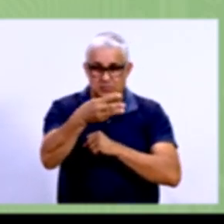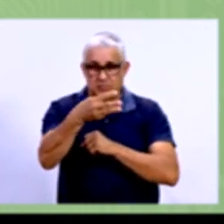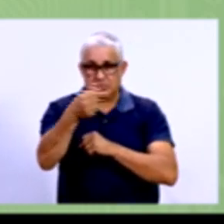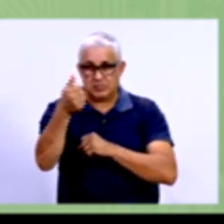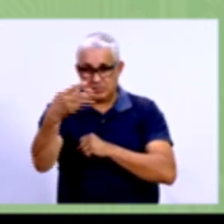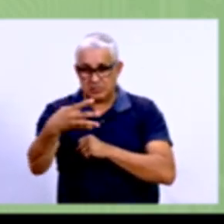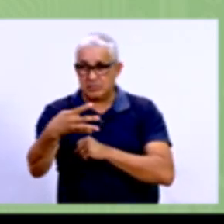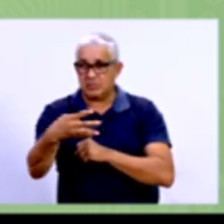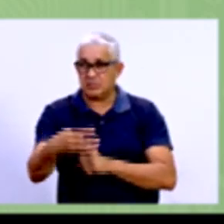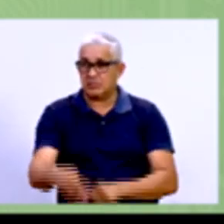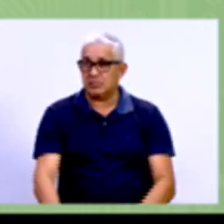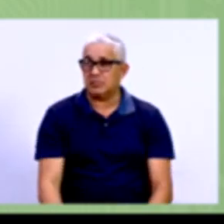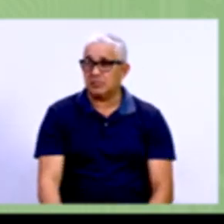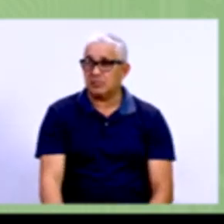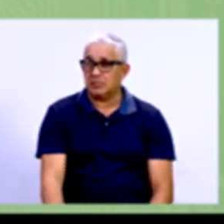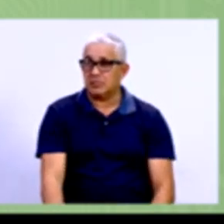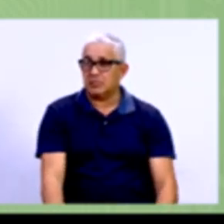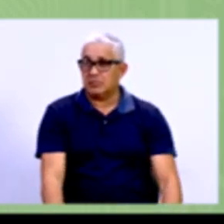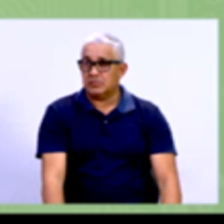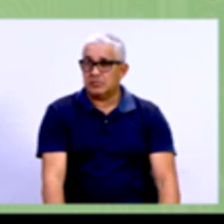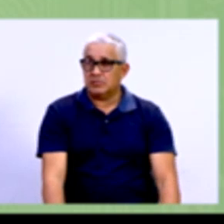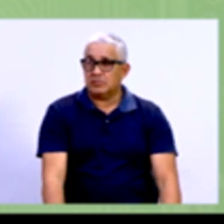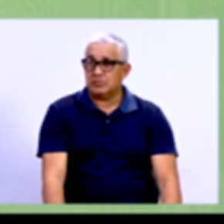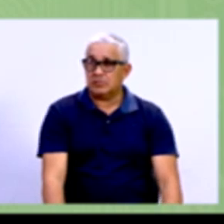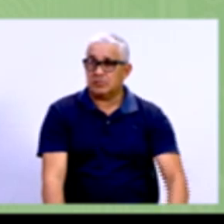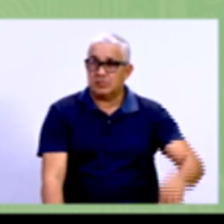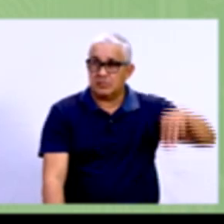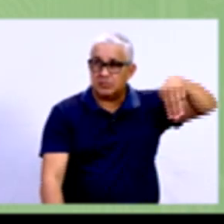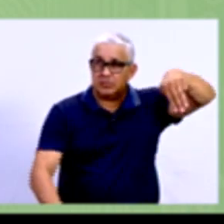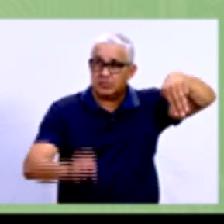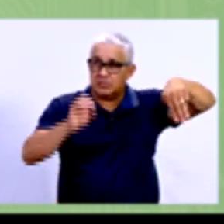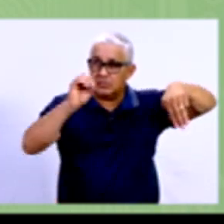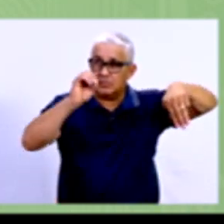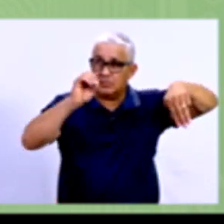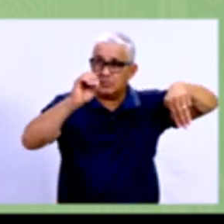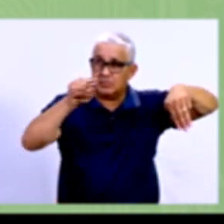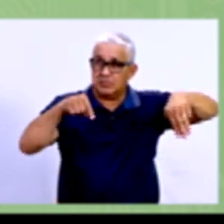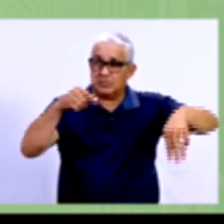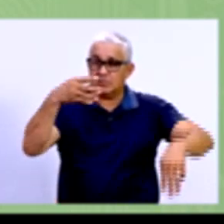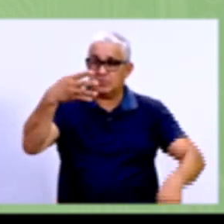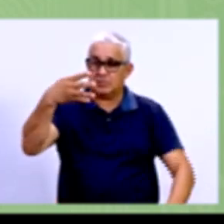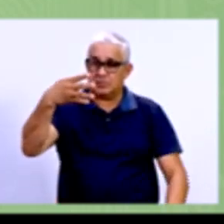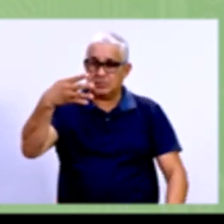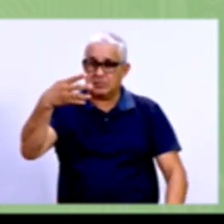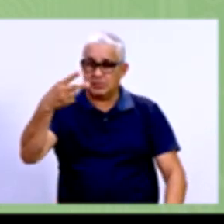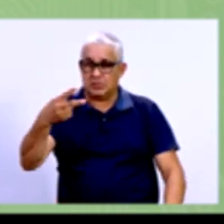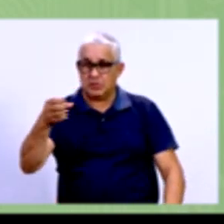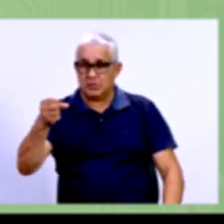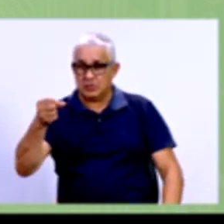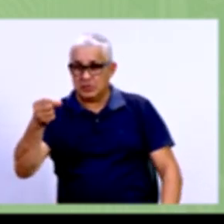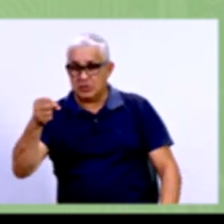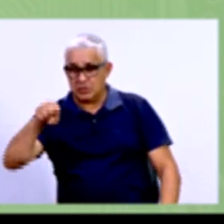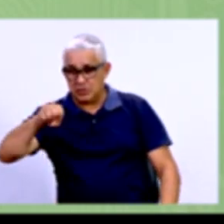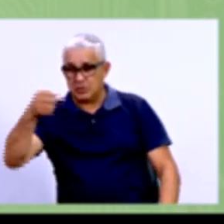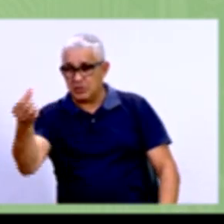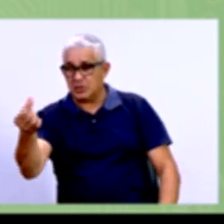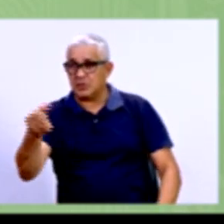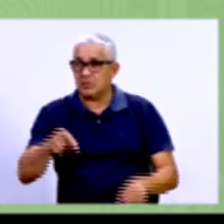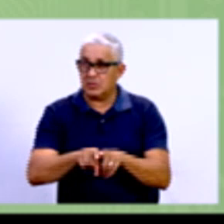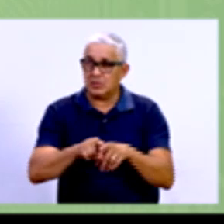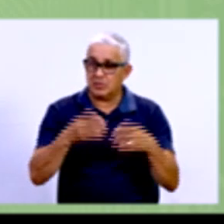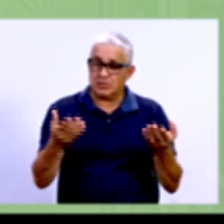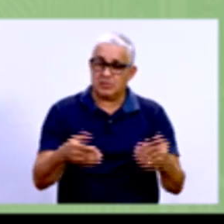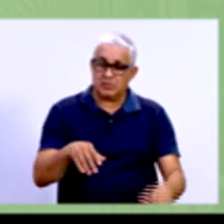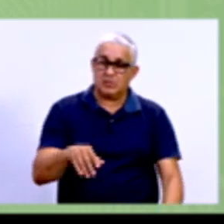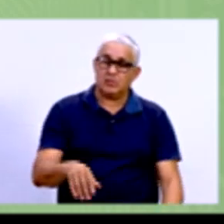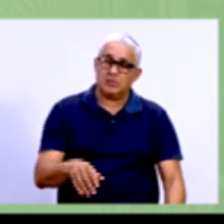a 0,4286 e B é 0,314. Agora é só a gente aplicar. Ó. Como que ficou a nossa